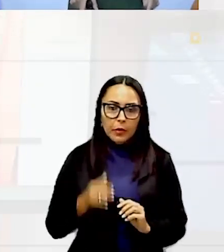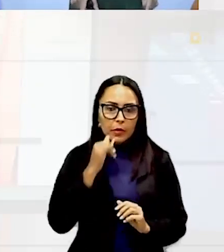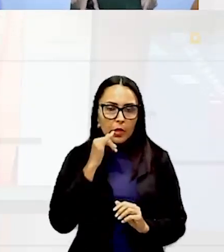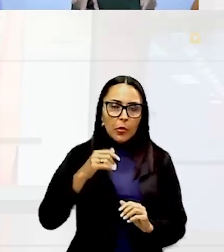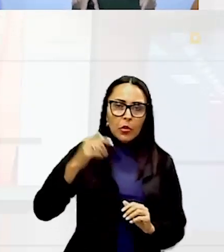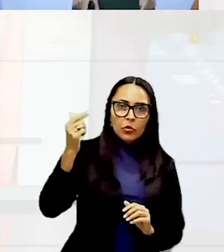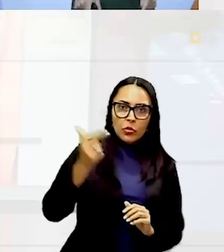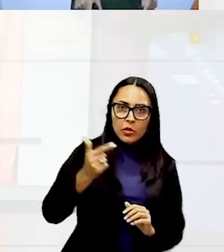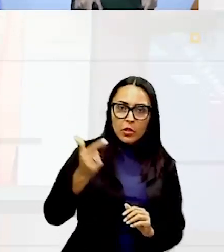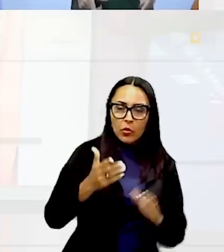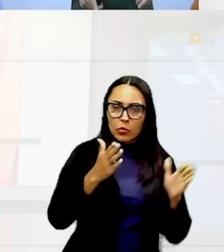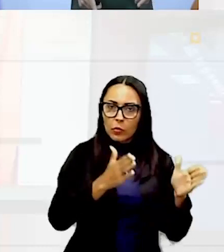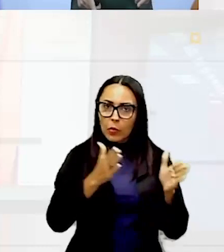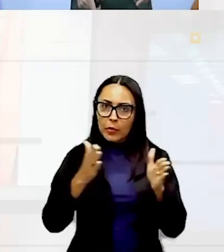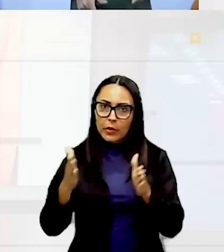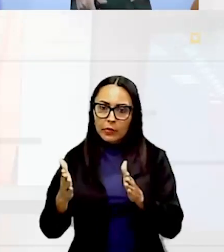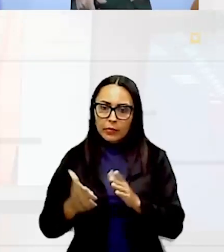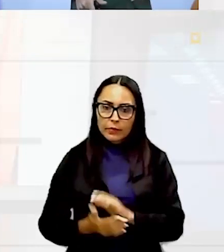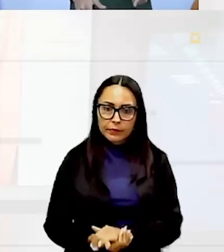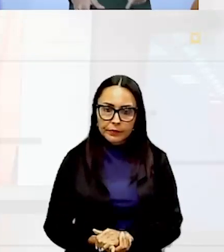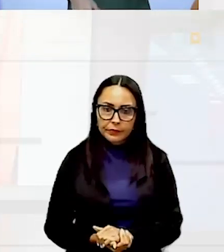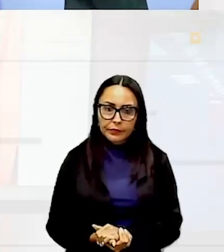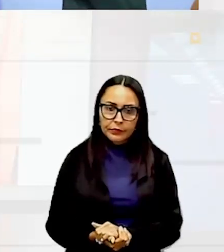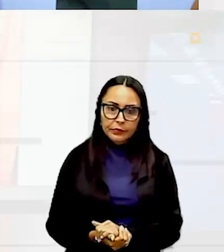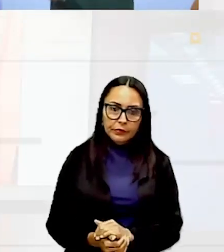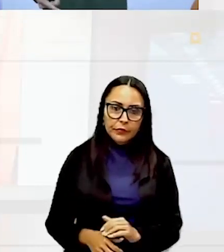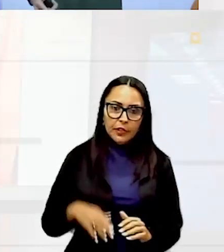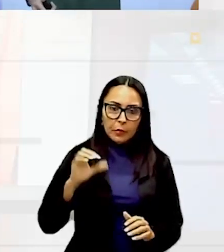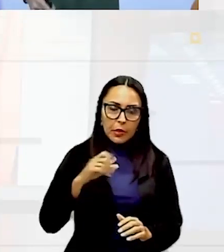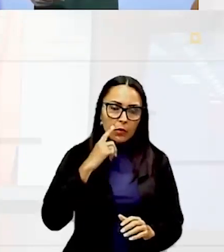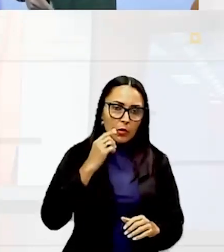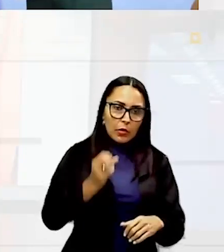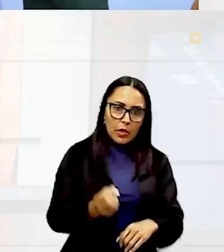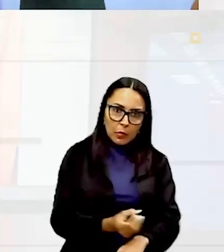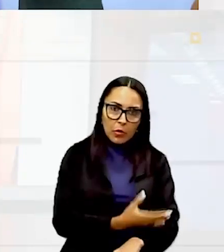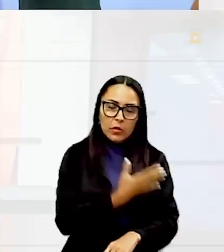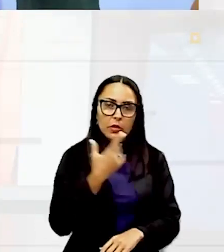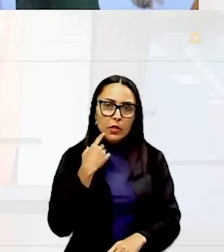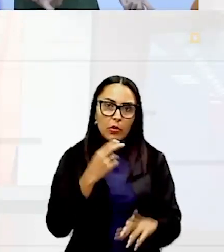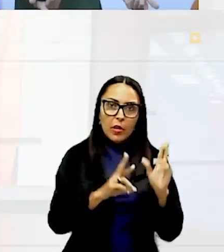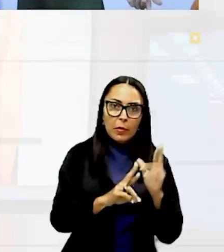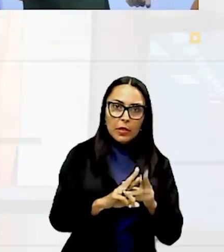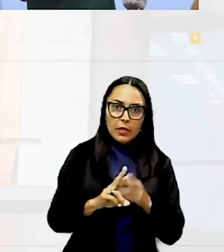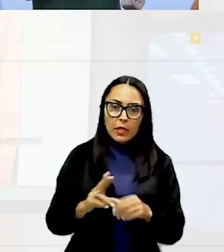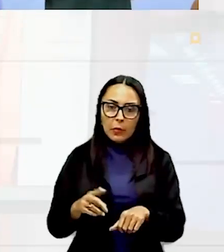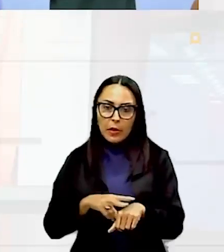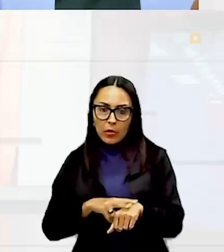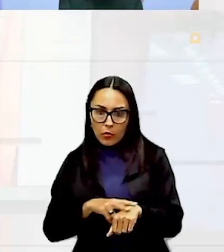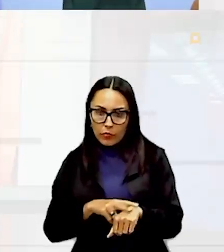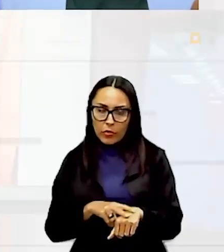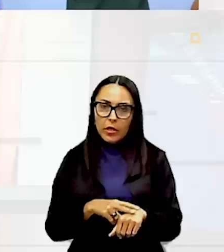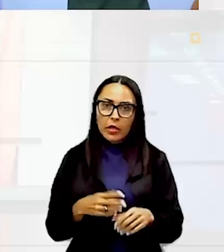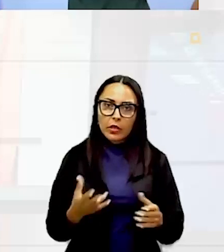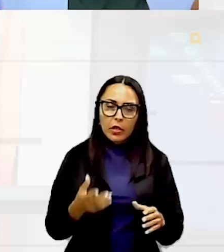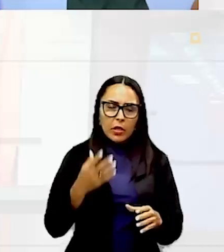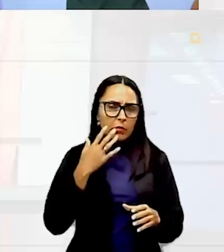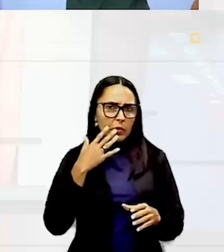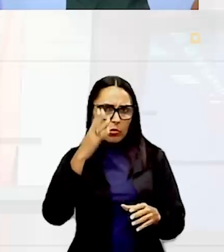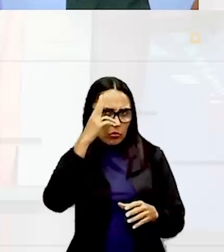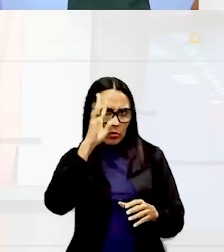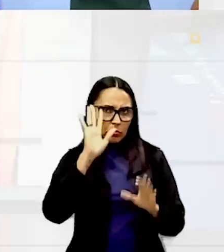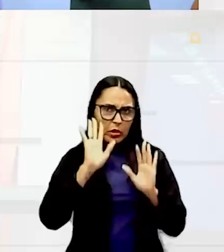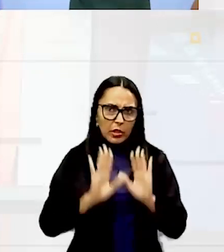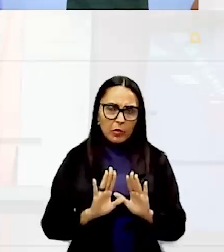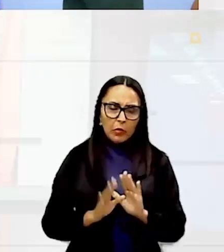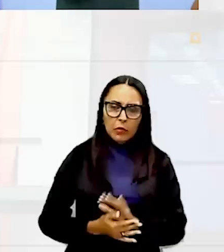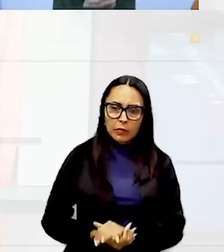momento, quando ela pega uma outra emoção, representada por a cor verde, que eu não me lembro exatamente qual ela é,